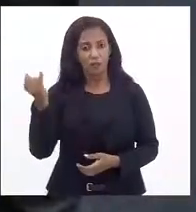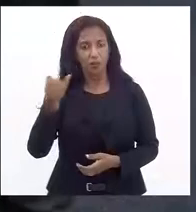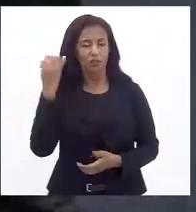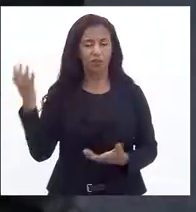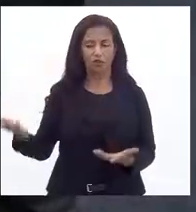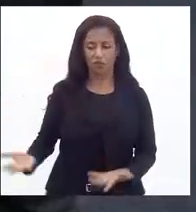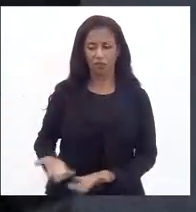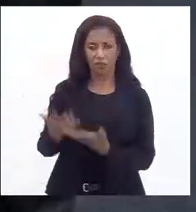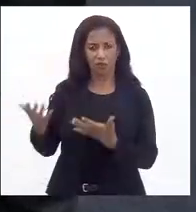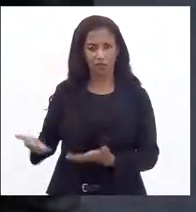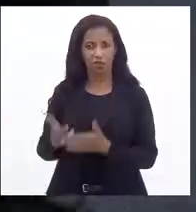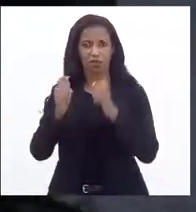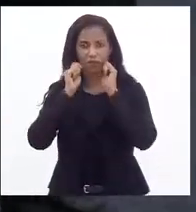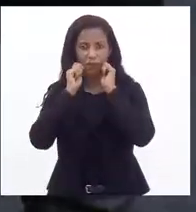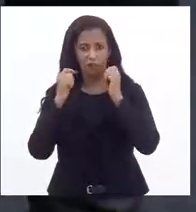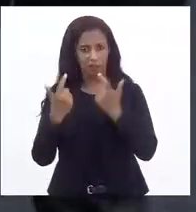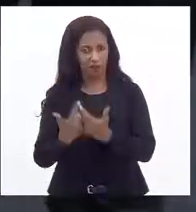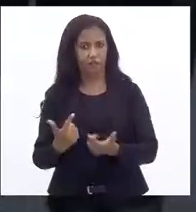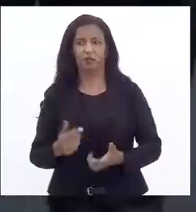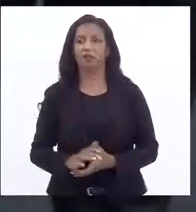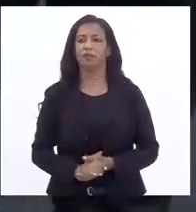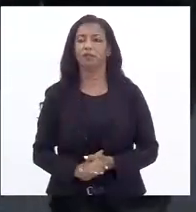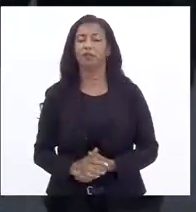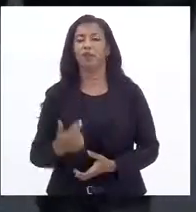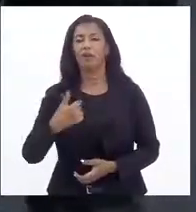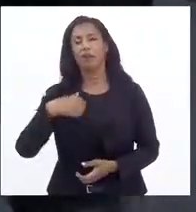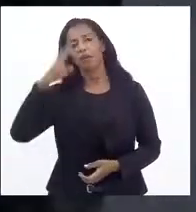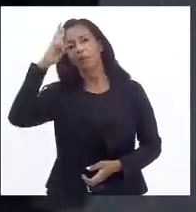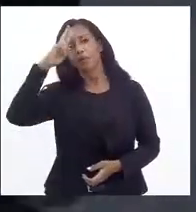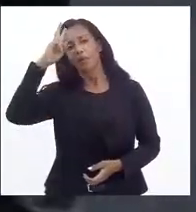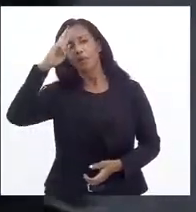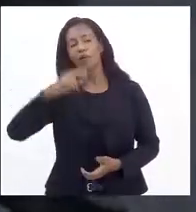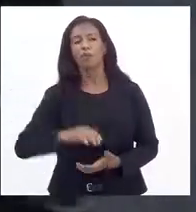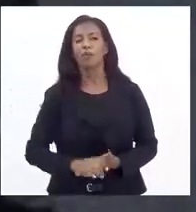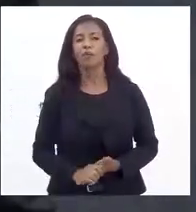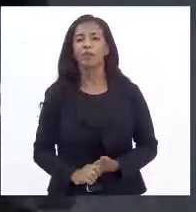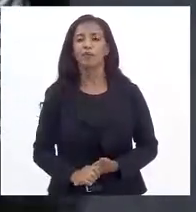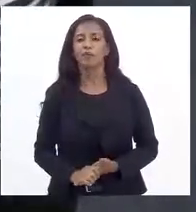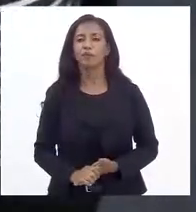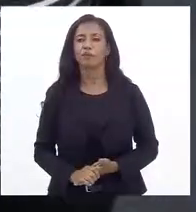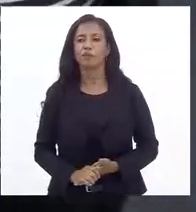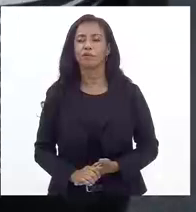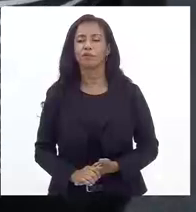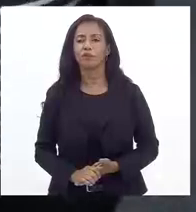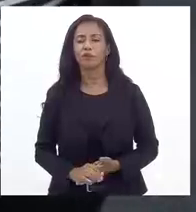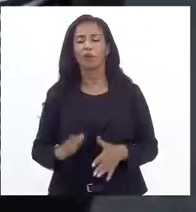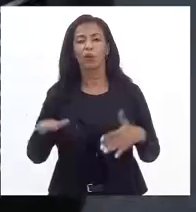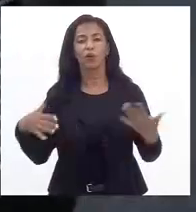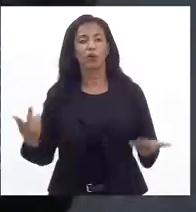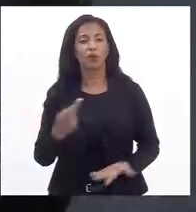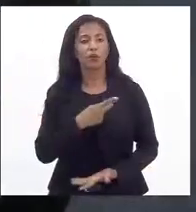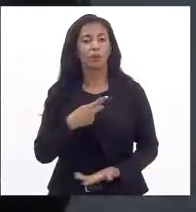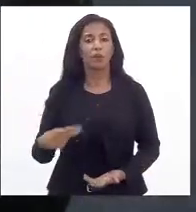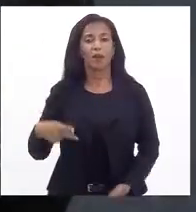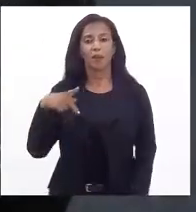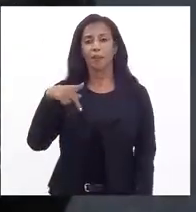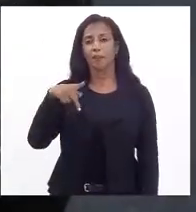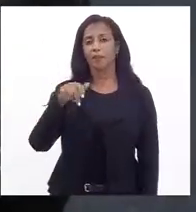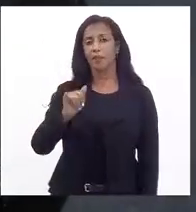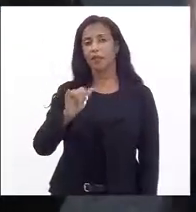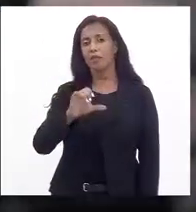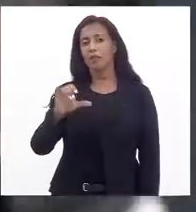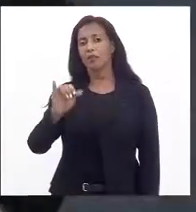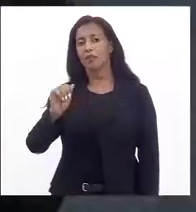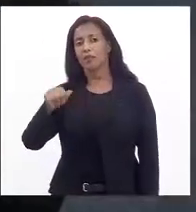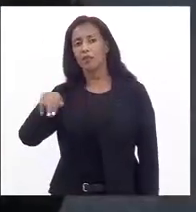aqui do Parlamento Fluminense eu me lembro Presidente quando o presidente piciane